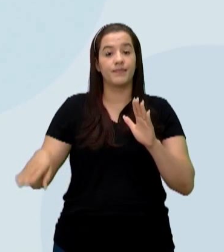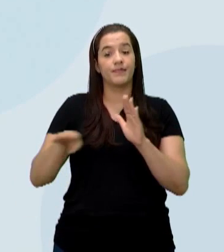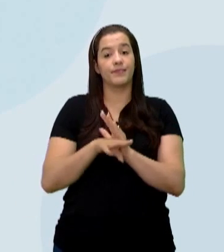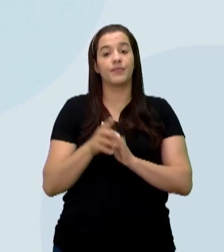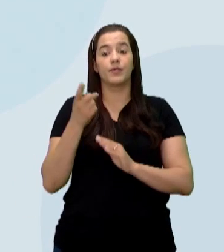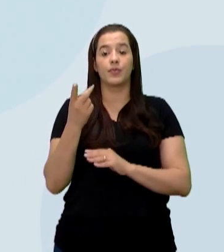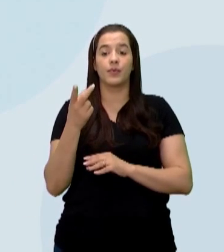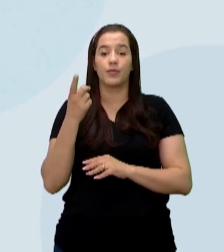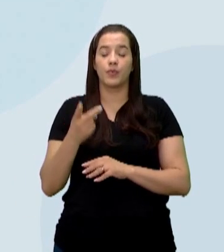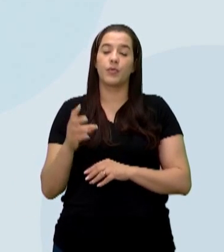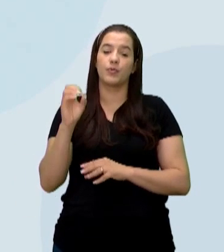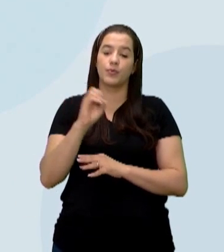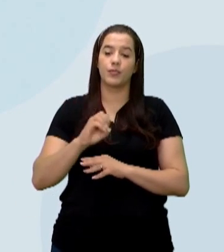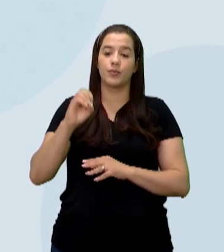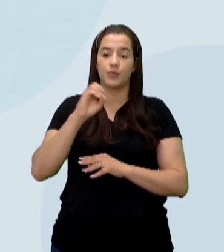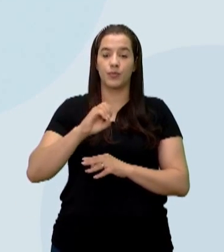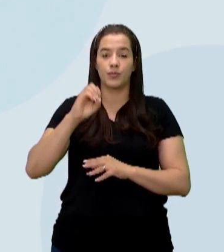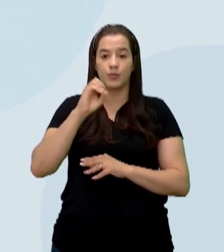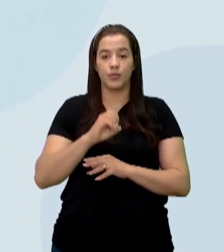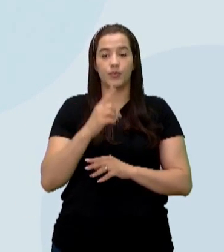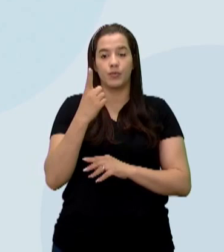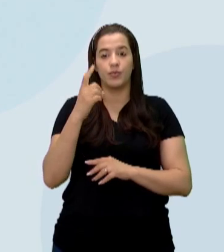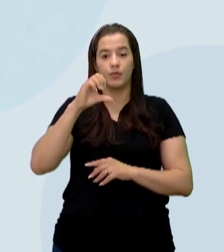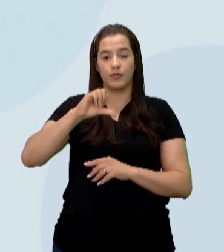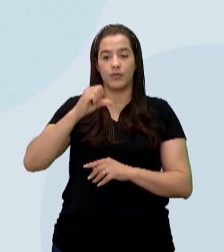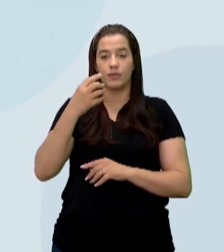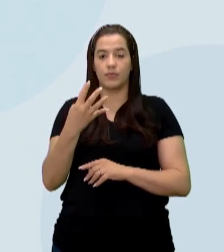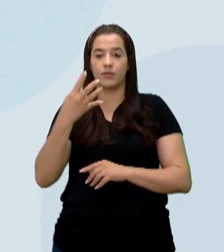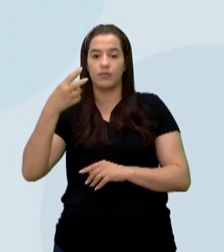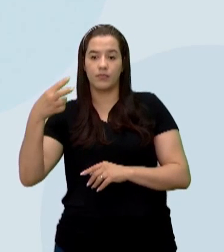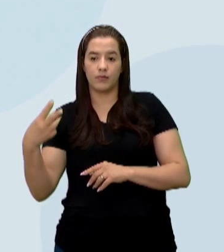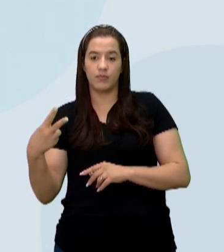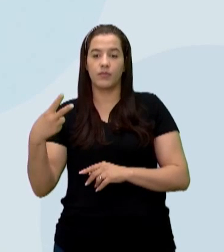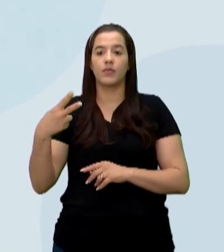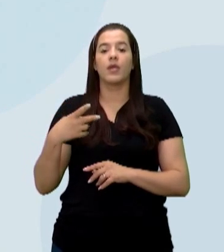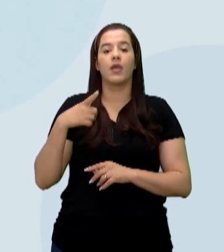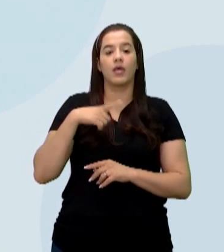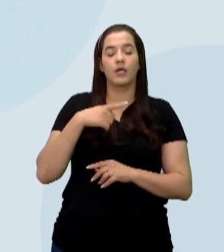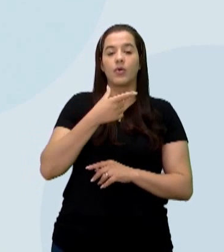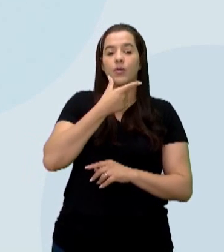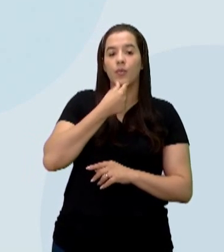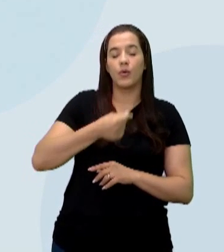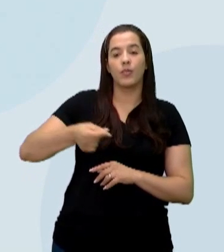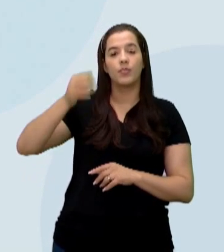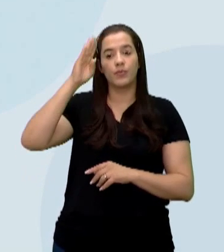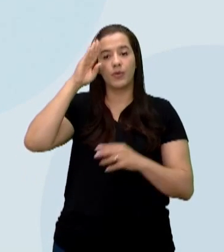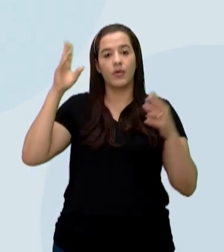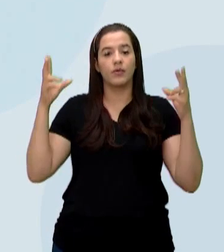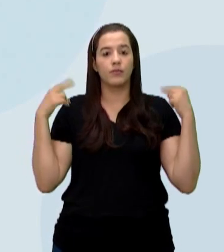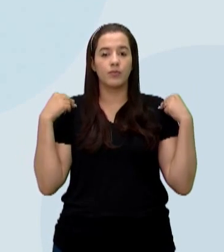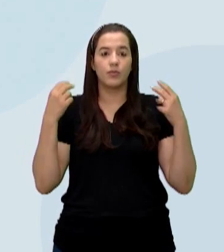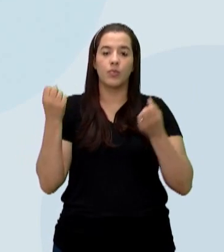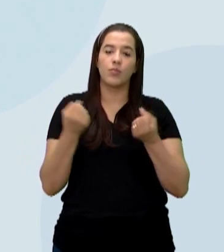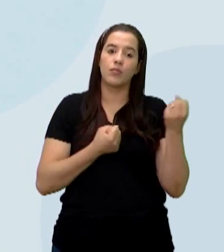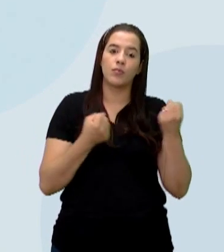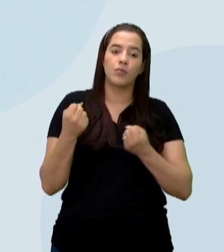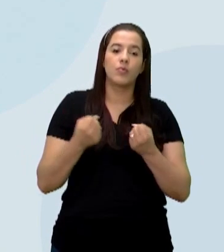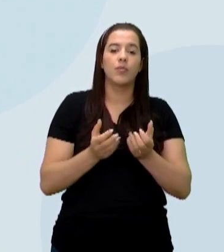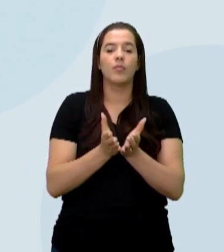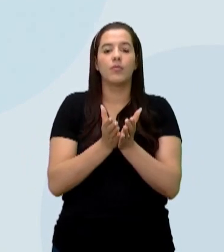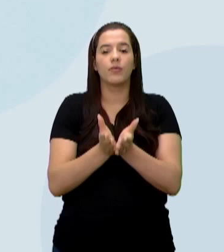de 12 de outubro de 1492, um marinheiro anunciou: terra à